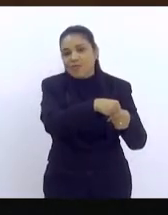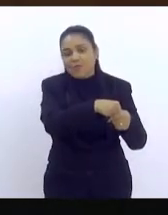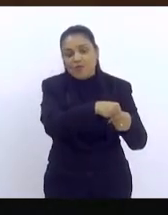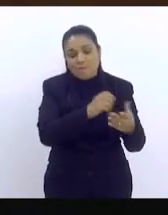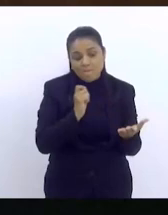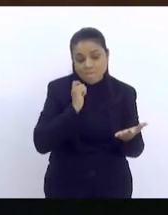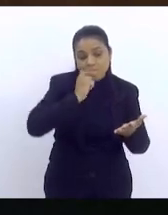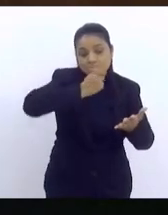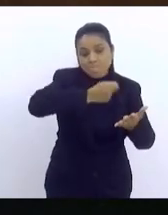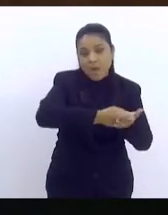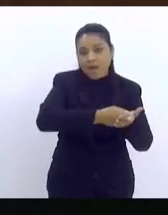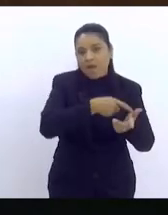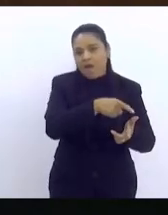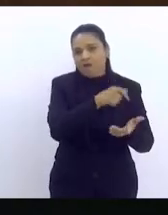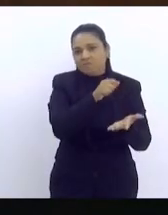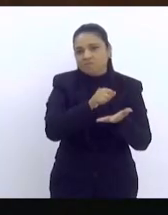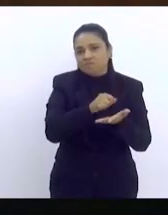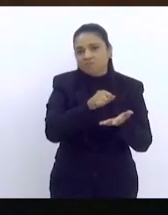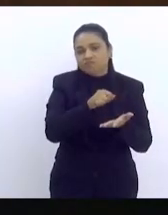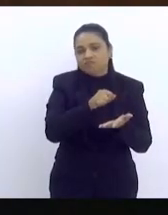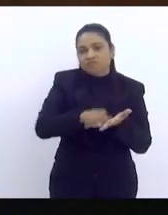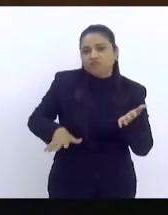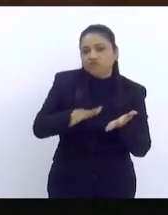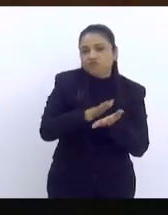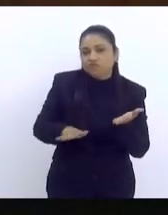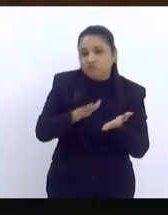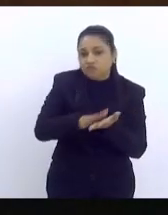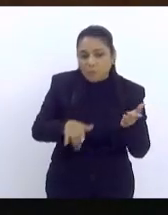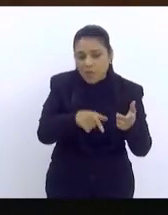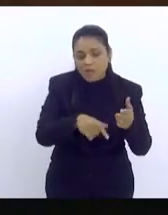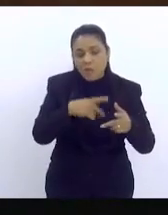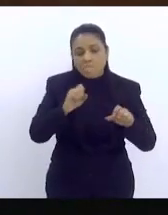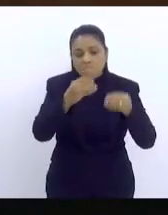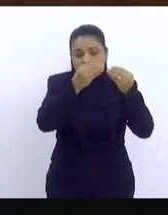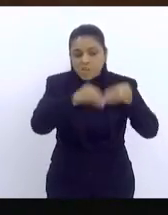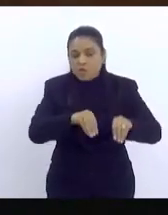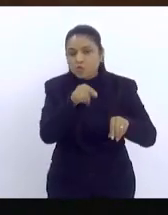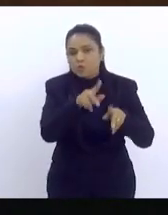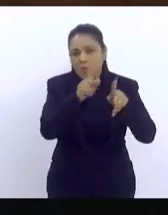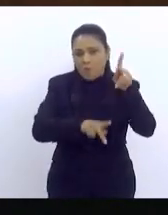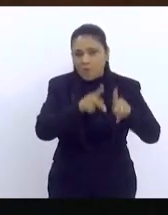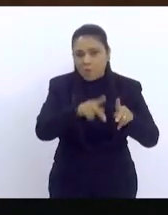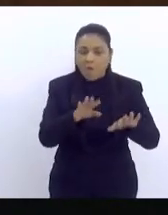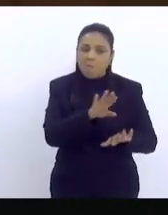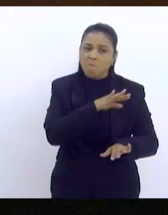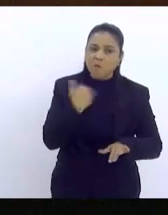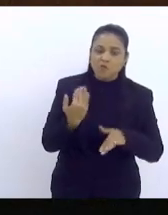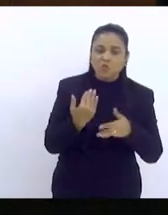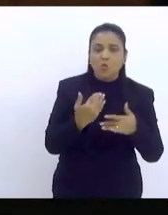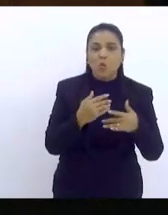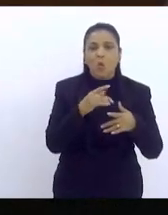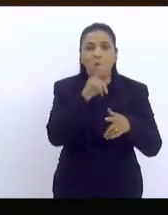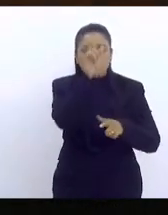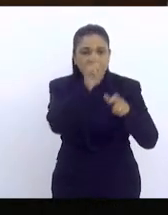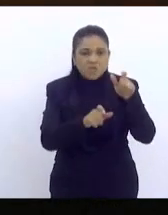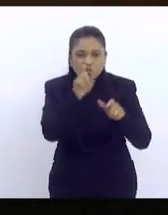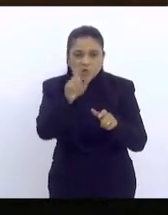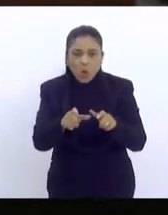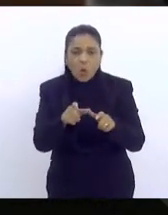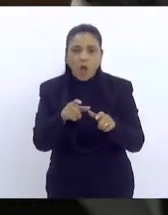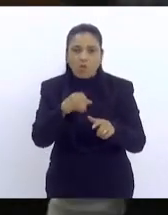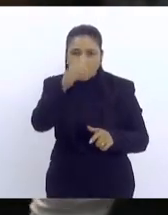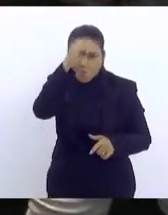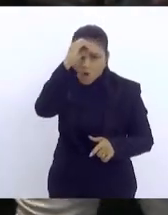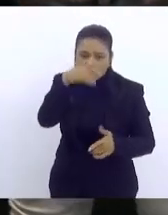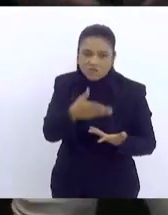nada o dia inteiro e que trouxe prejuízo para a população às vezes matou uma pessoa inocente indefesa criança